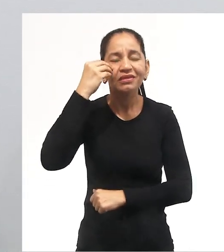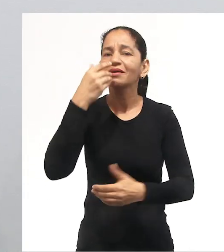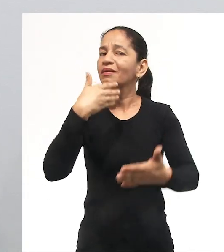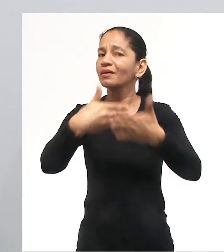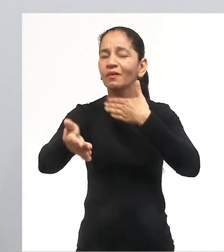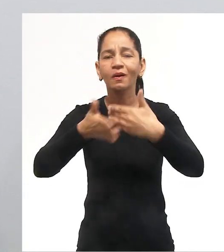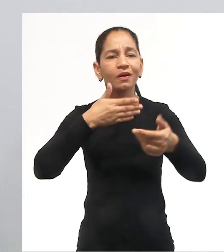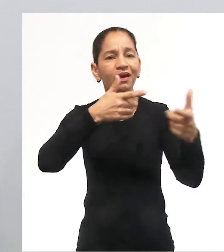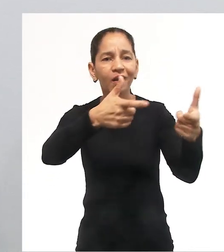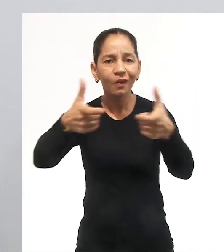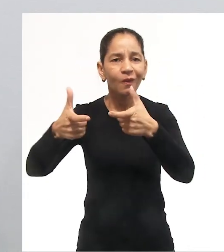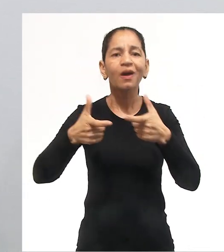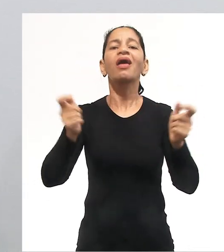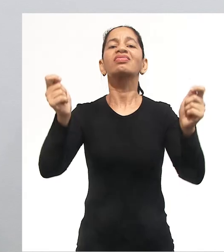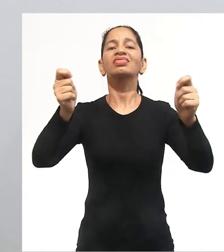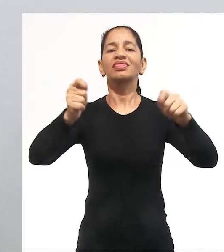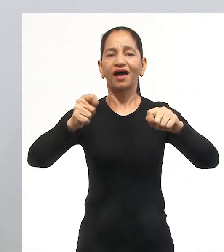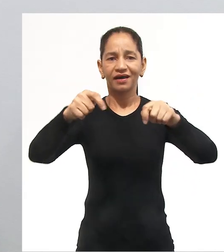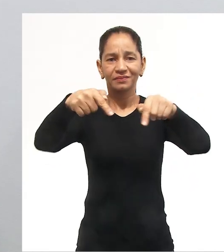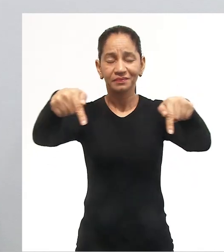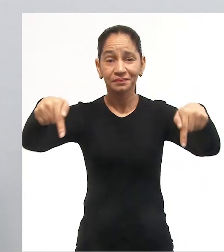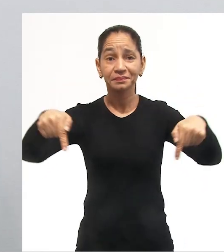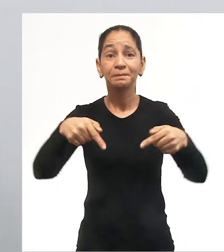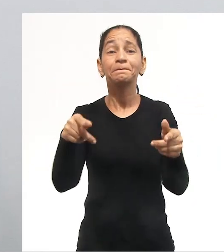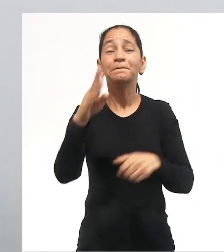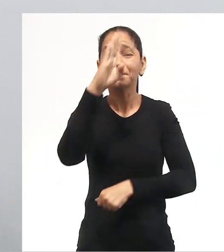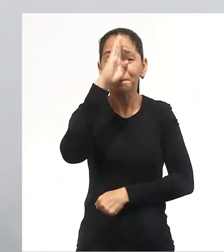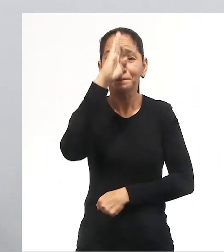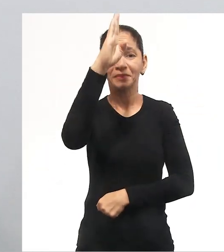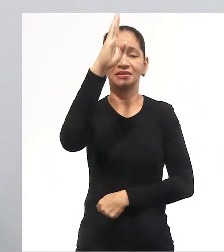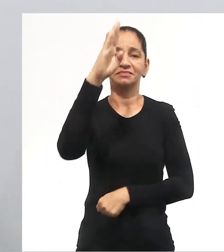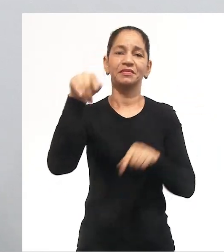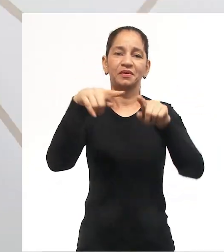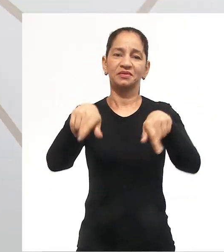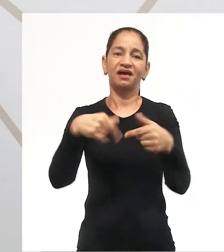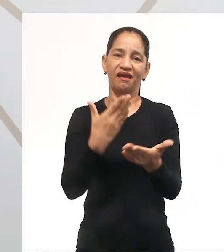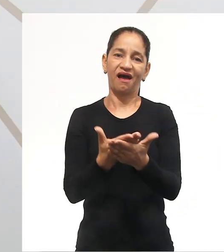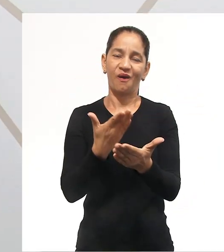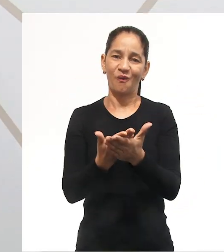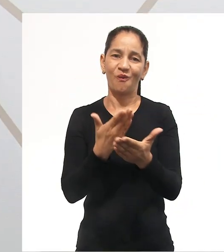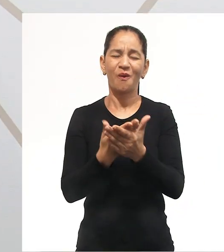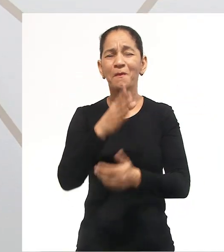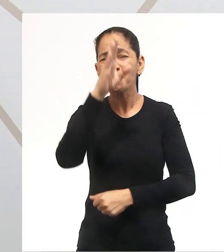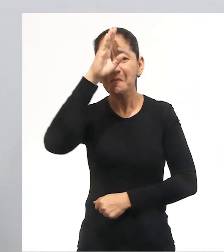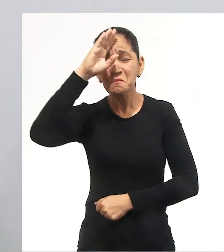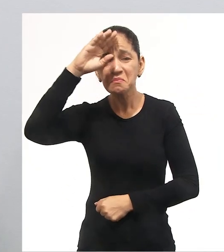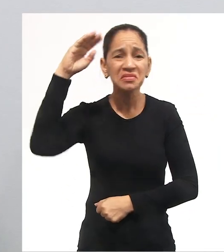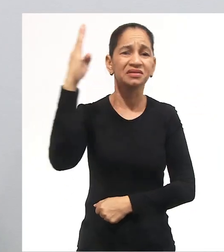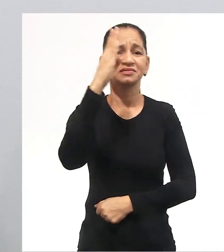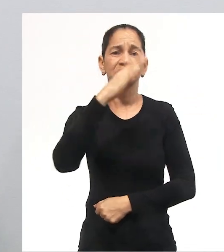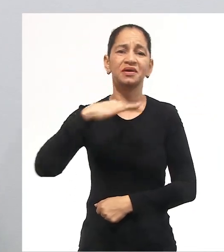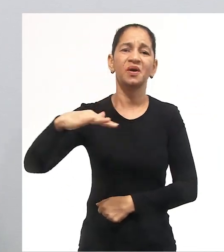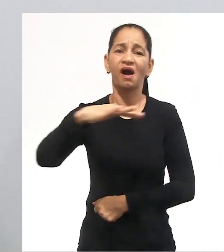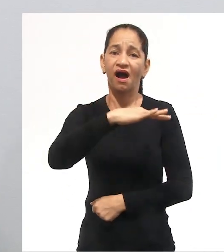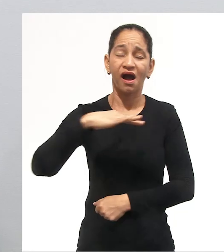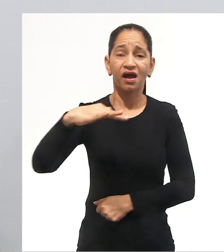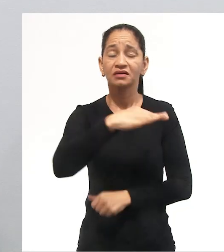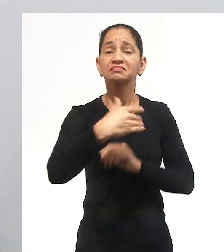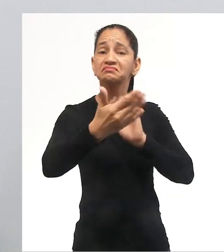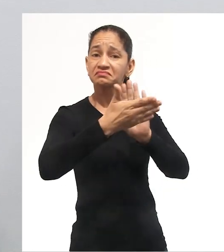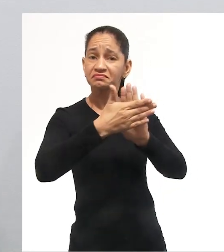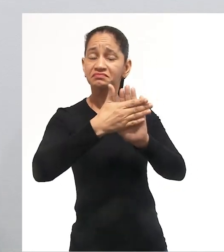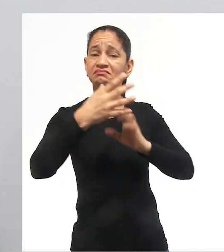qualquer espaço. E a sala de aula, especificamente o nosso campo de atuação, né, a maior parte, digamos assim,